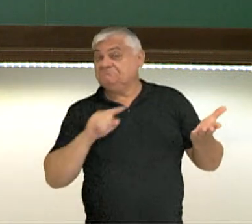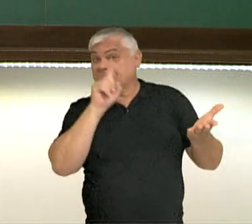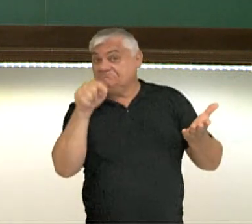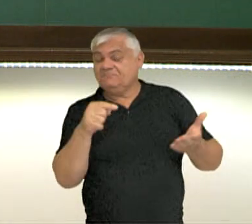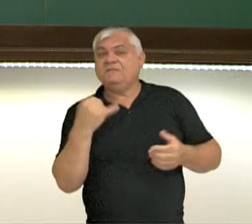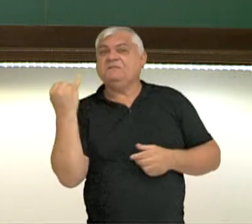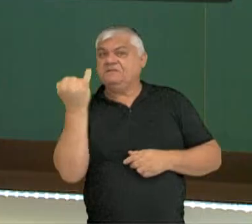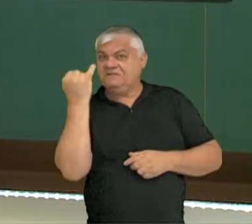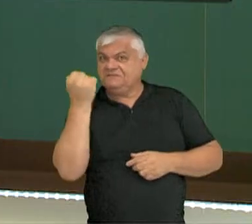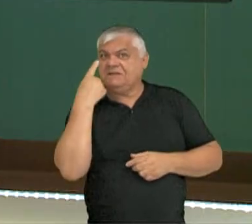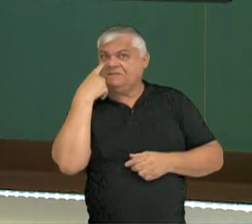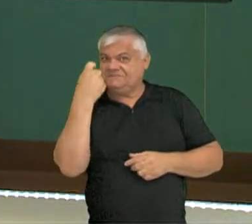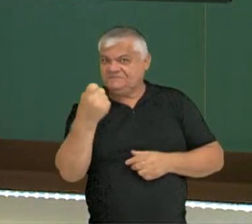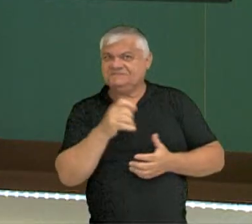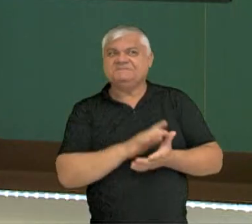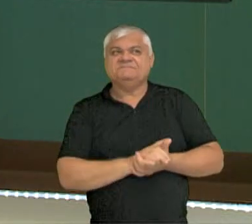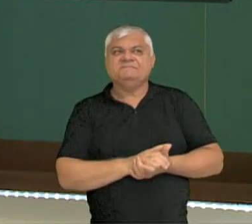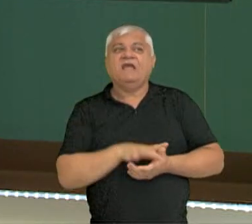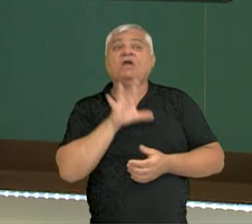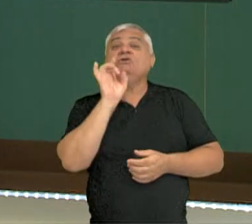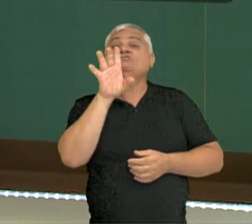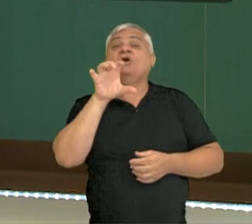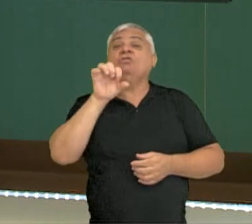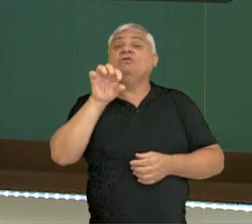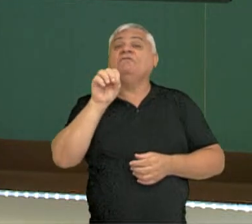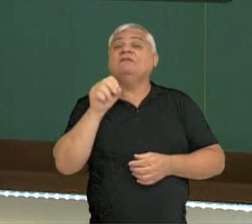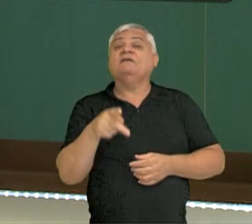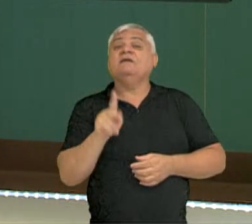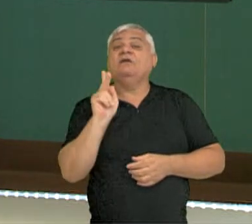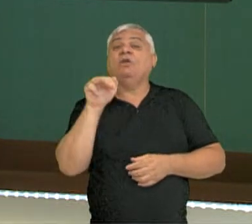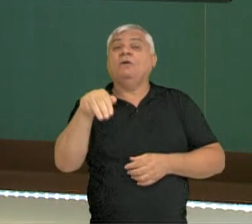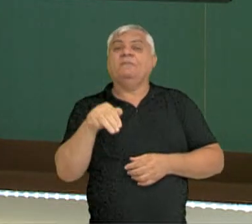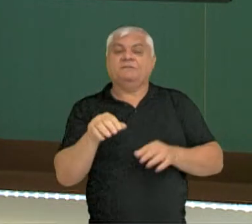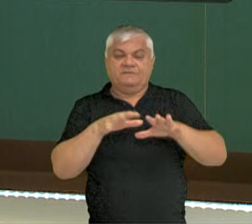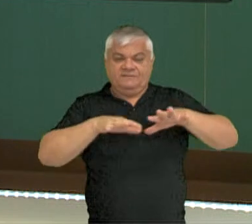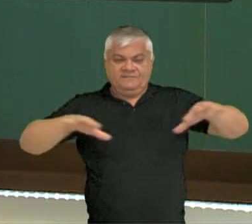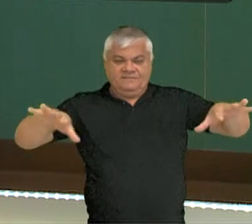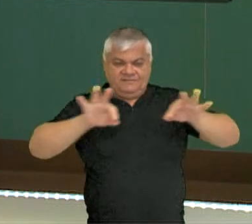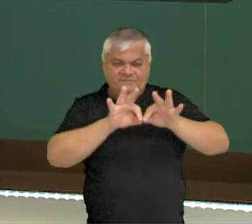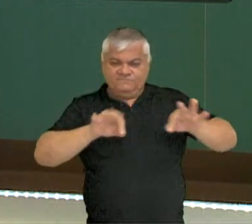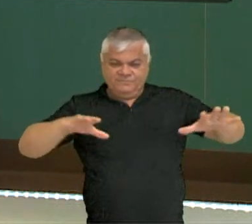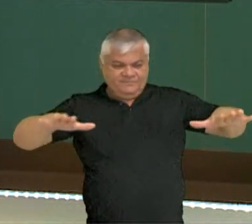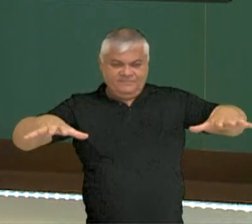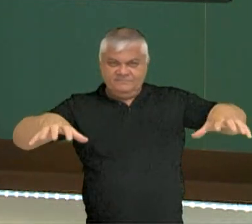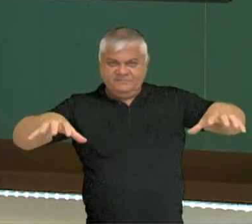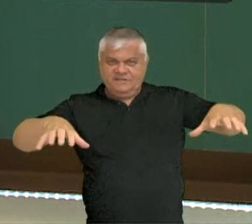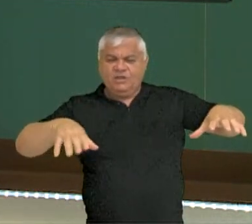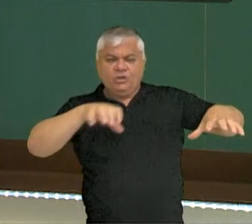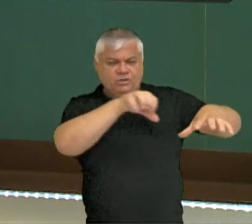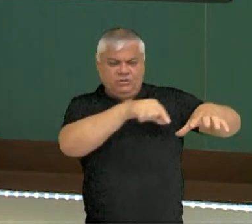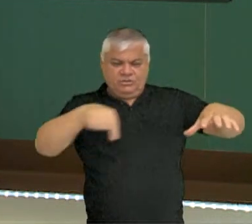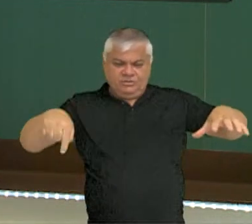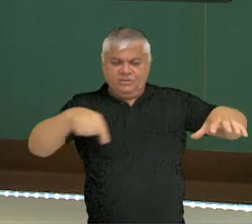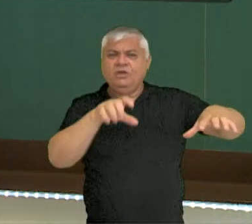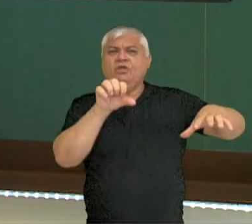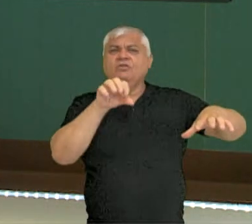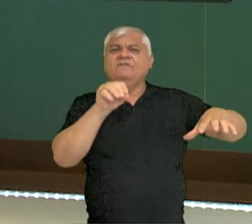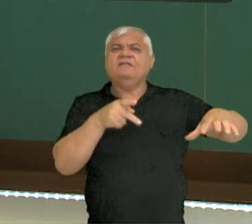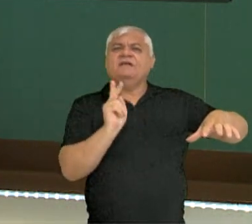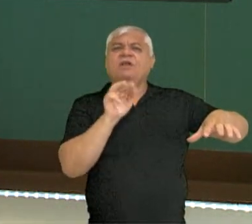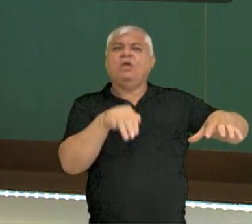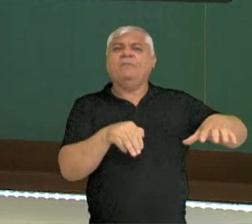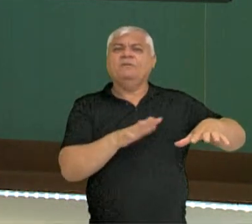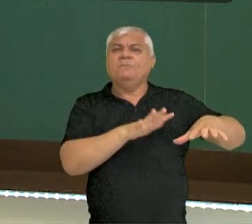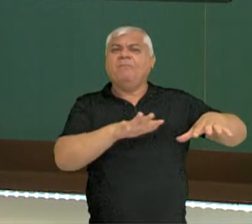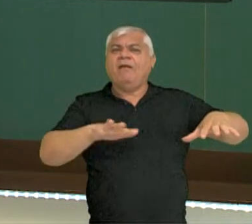muito interessantes. Só 90 quilômetros, galera. Você pode parecer muito, mas só 90 quilômetros de mar